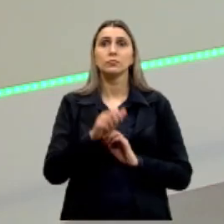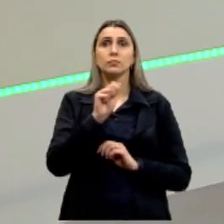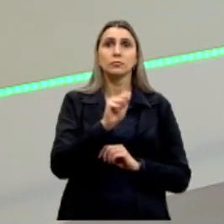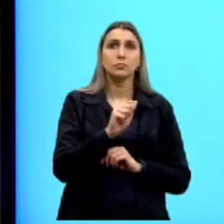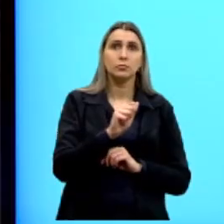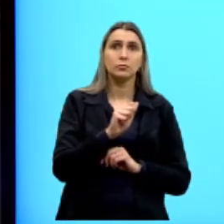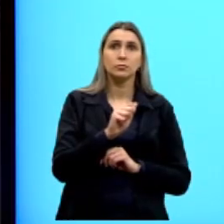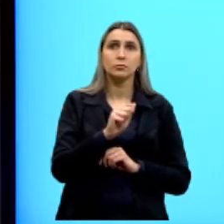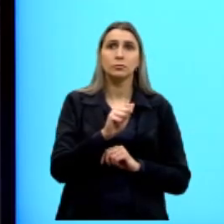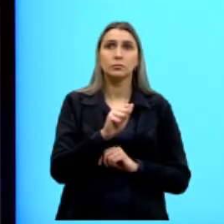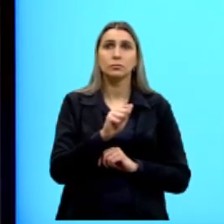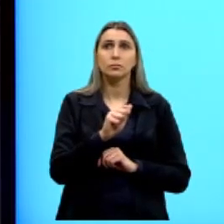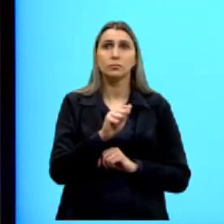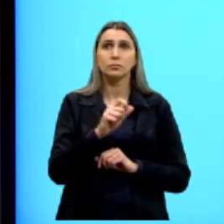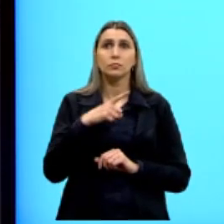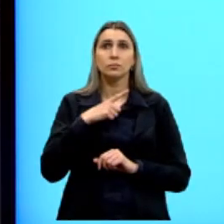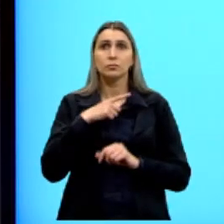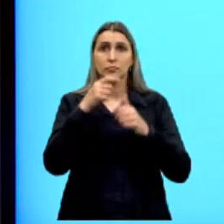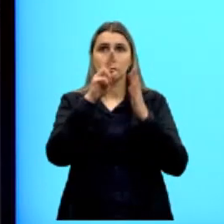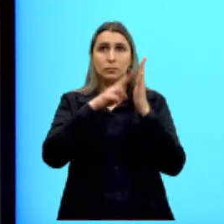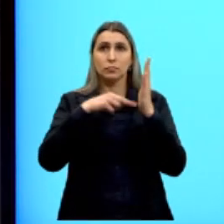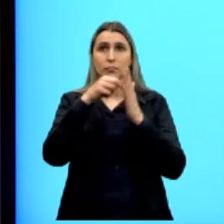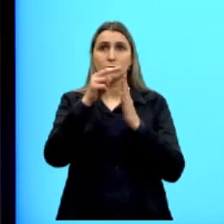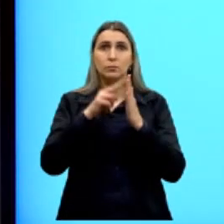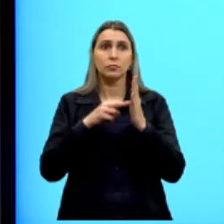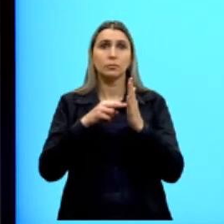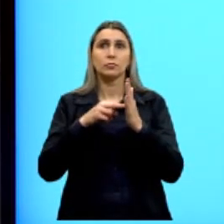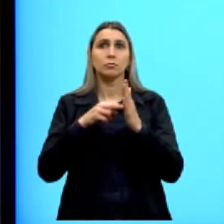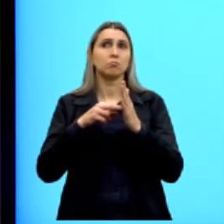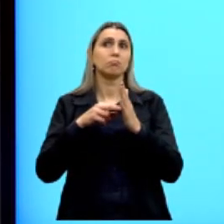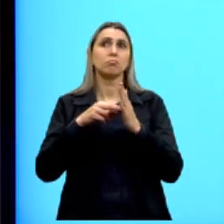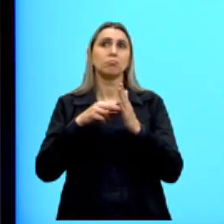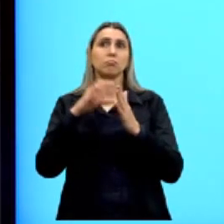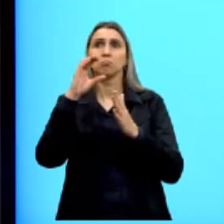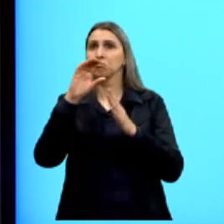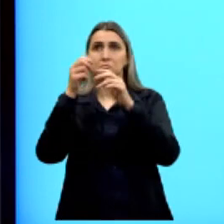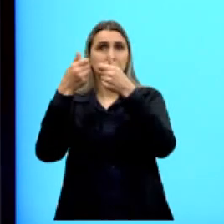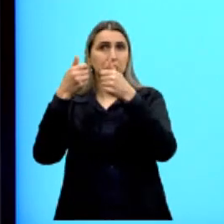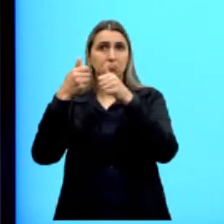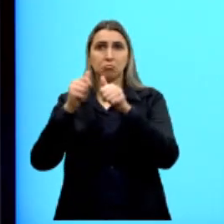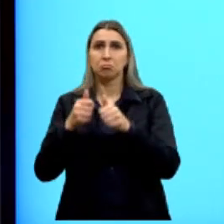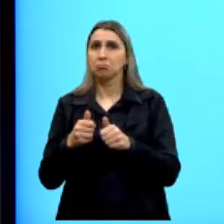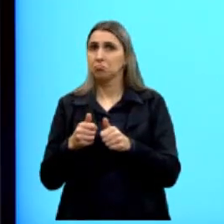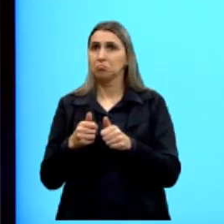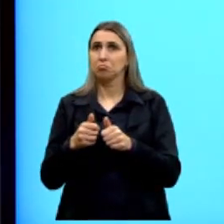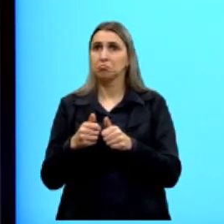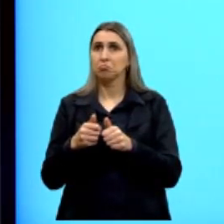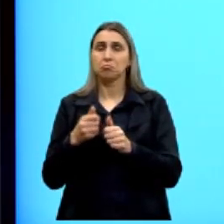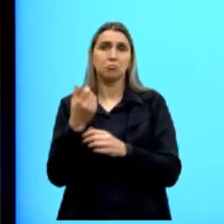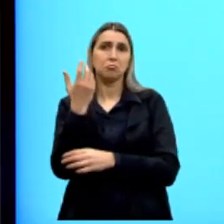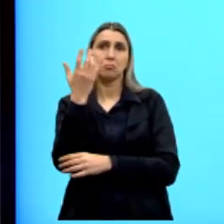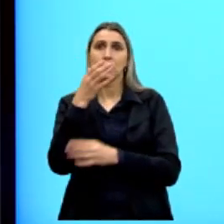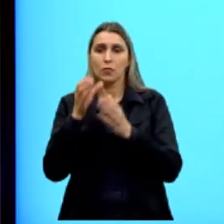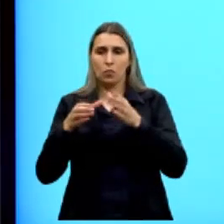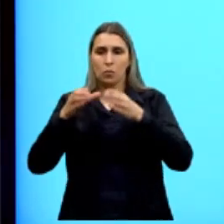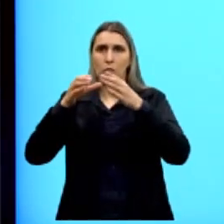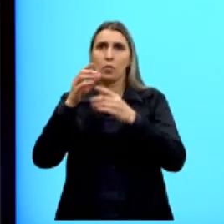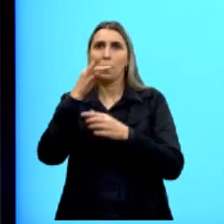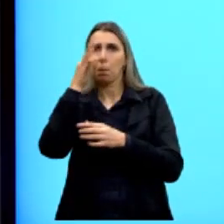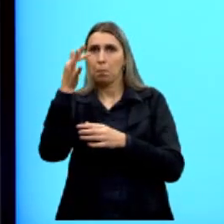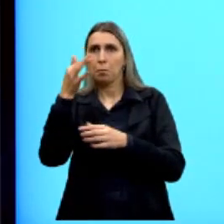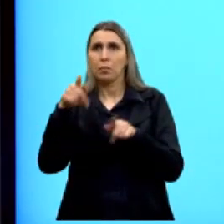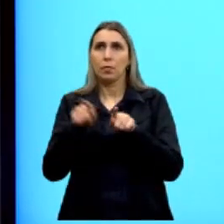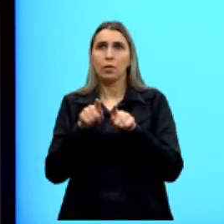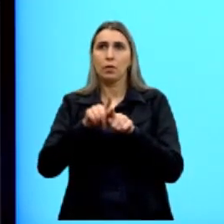Santa Ceia nós temos Nossa Senhora Auxiliadora vaso de flores né Monte